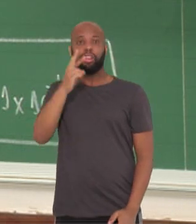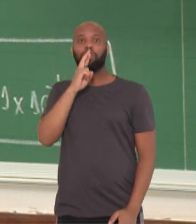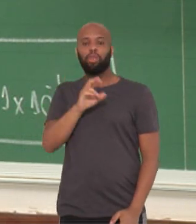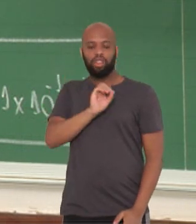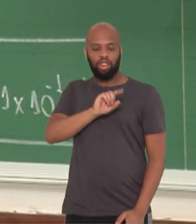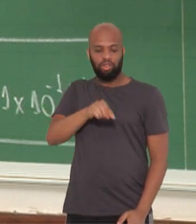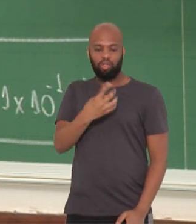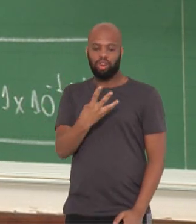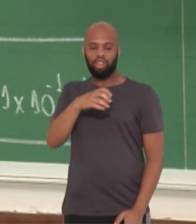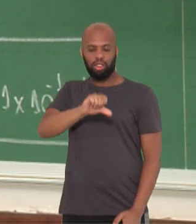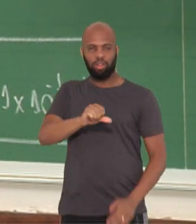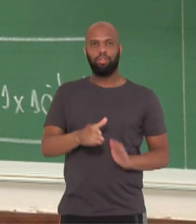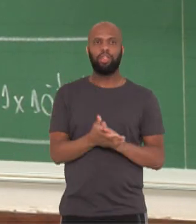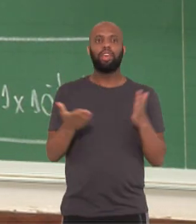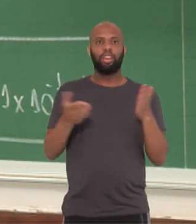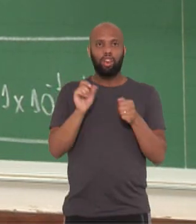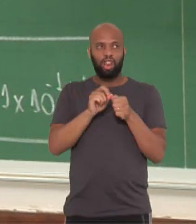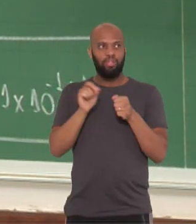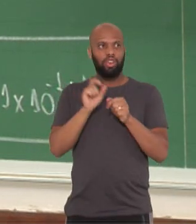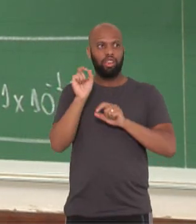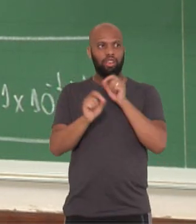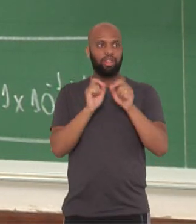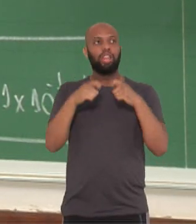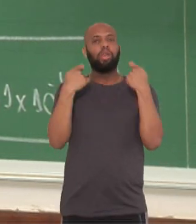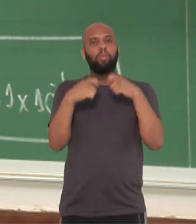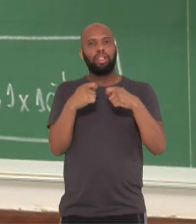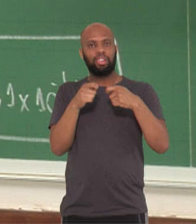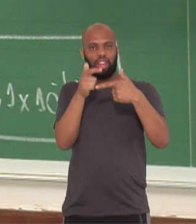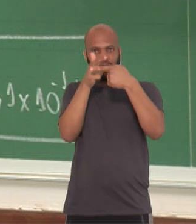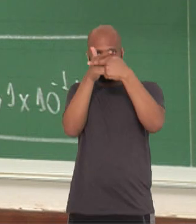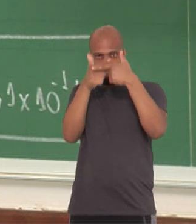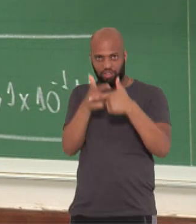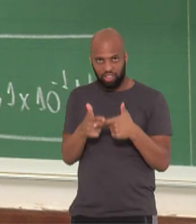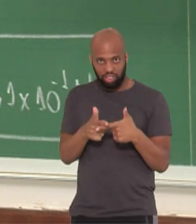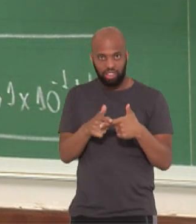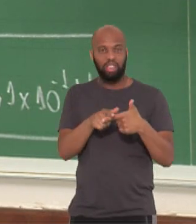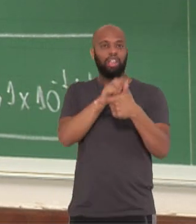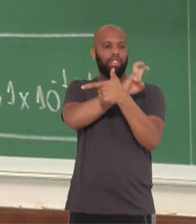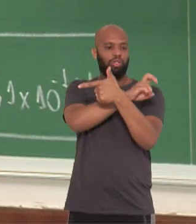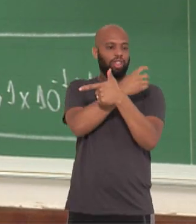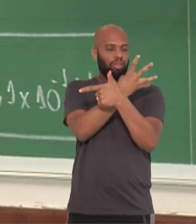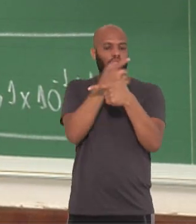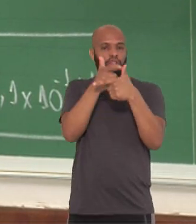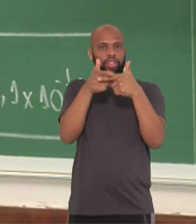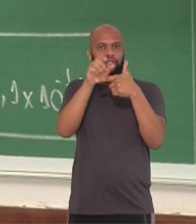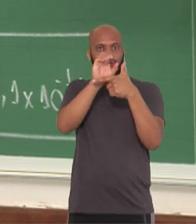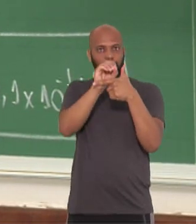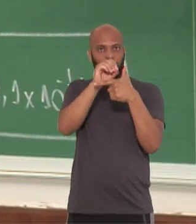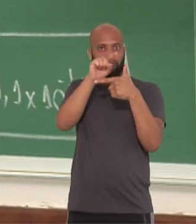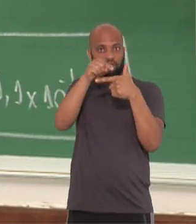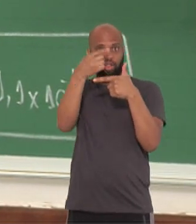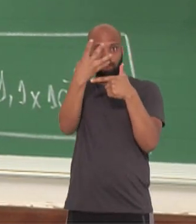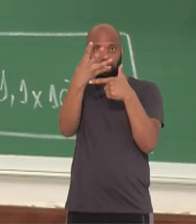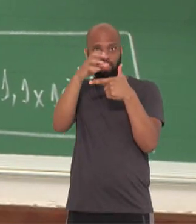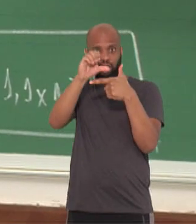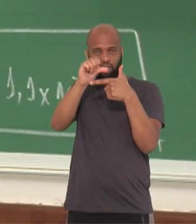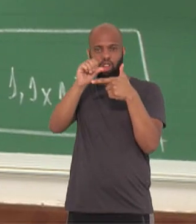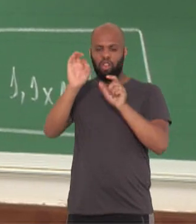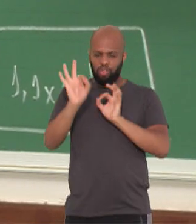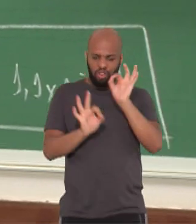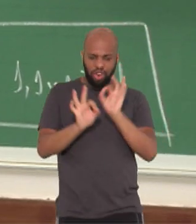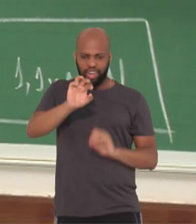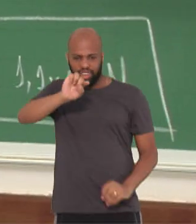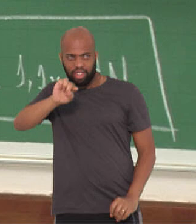0,49. Faz de novo regrinhas de notação científica, divide 54 por 0,49, ajusta as